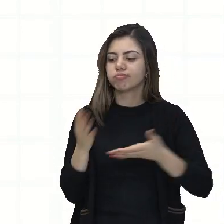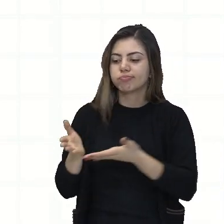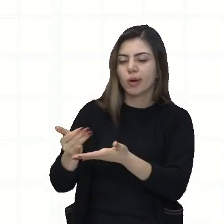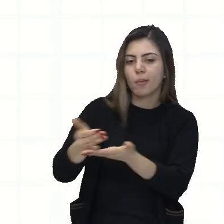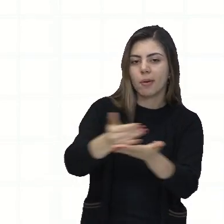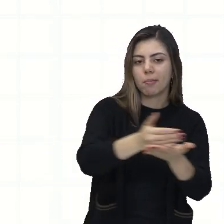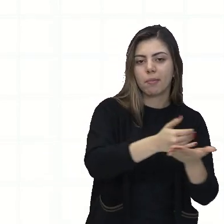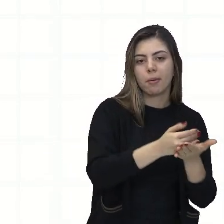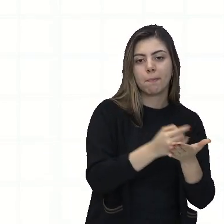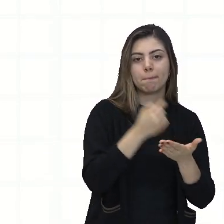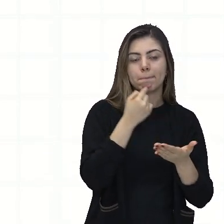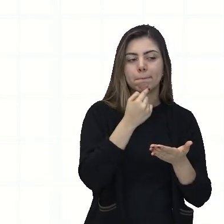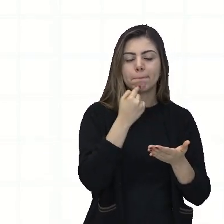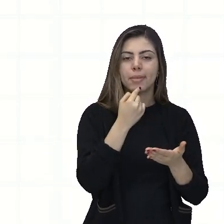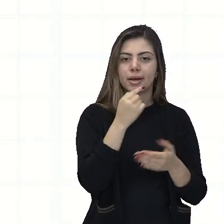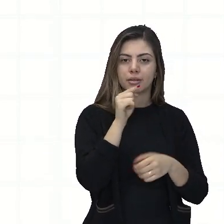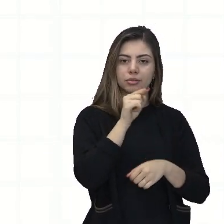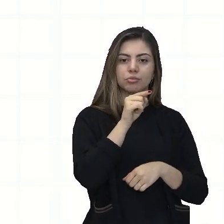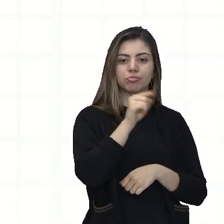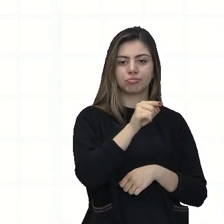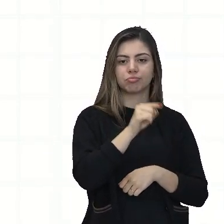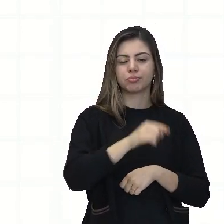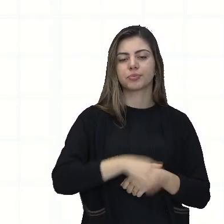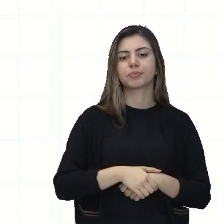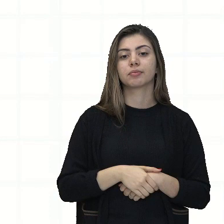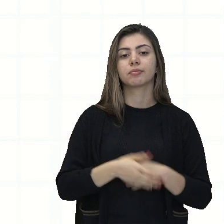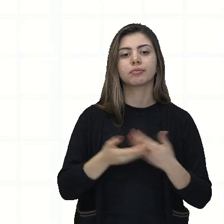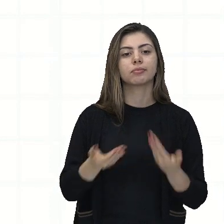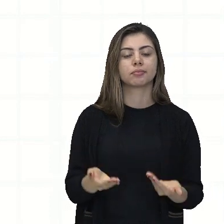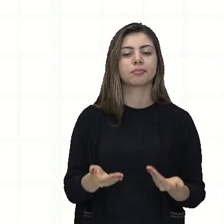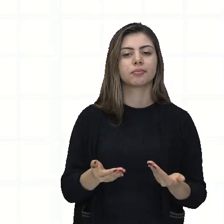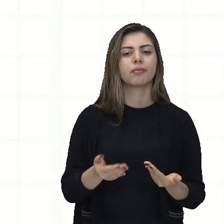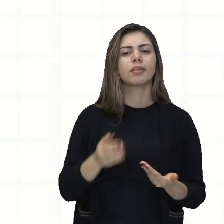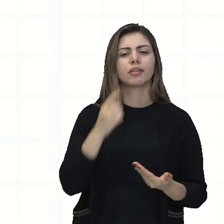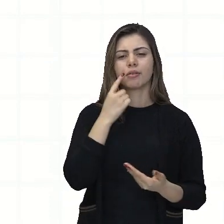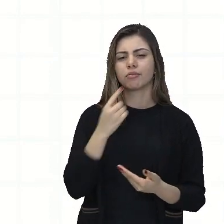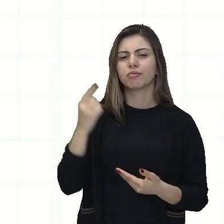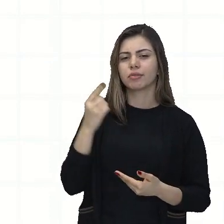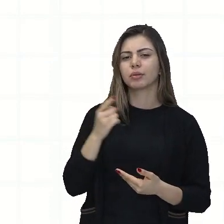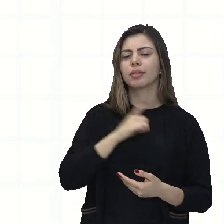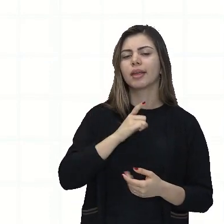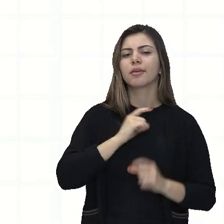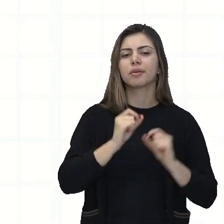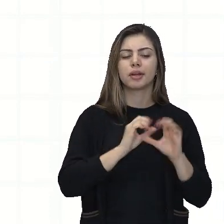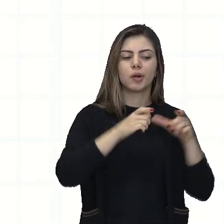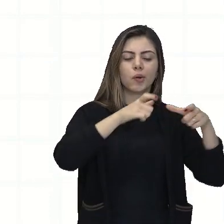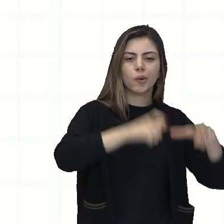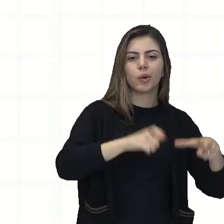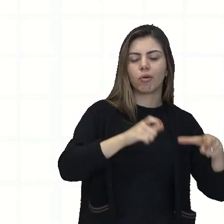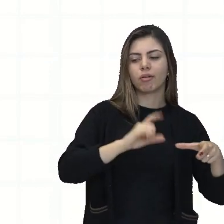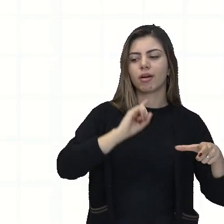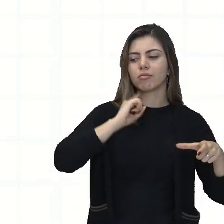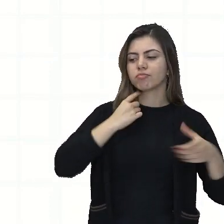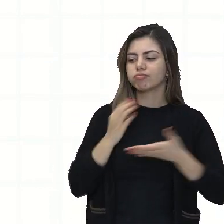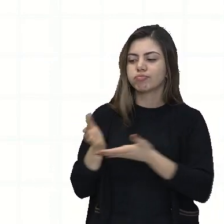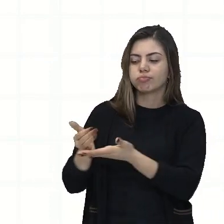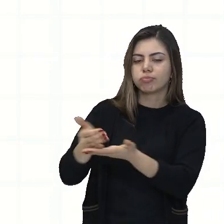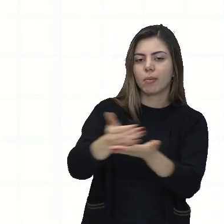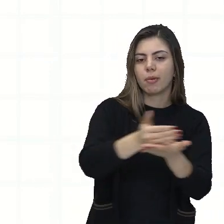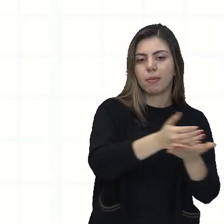de você aqui, que o ponto de coleta fica perto.